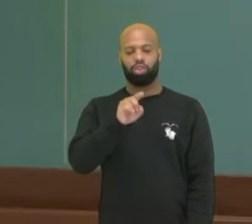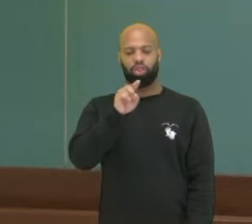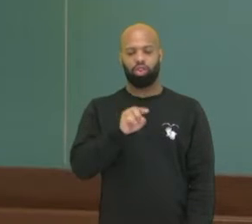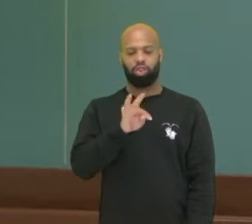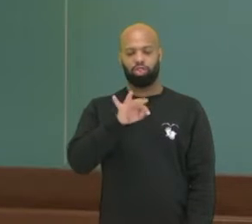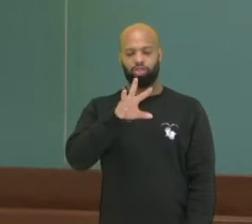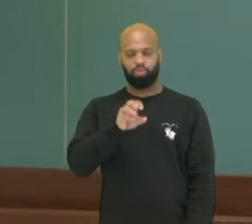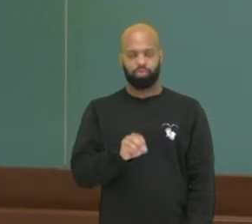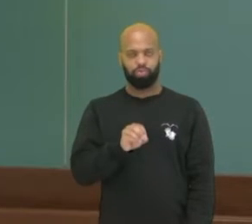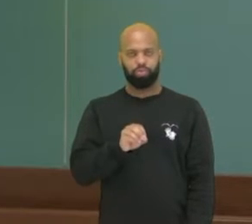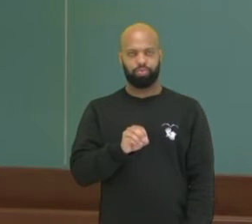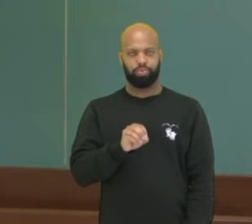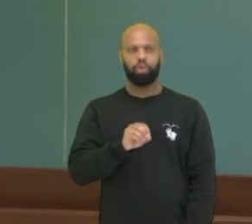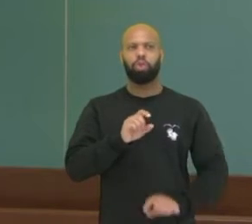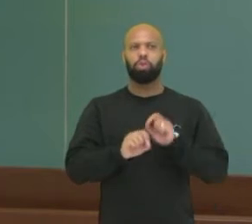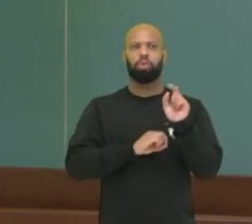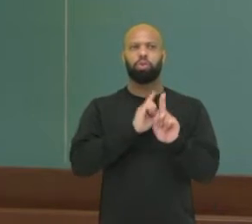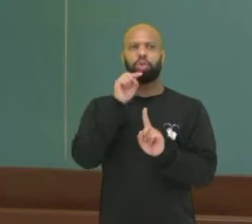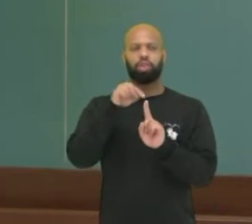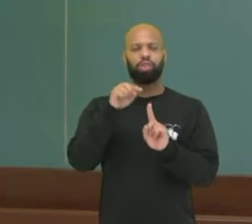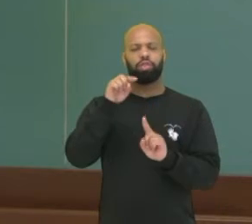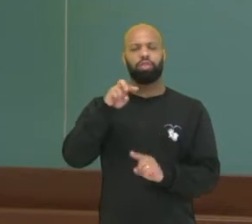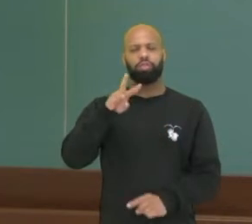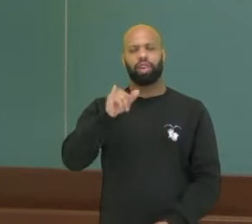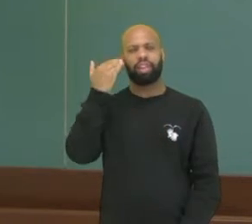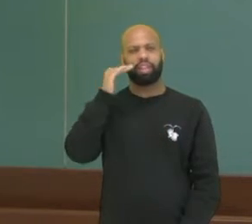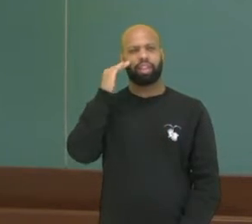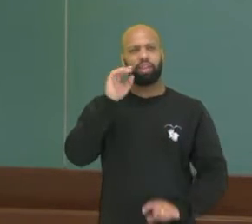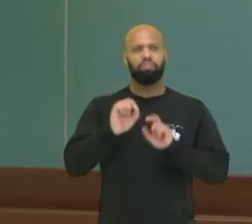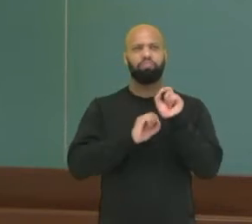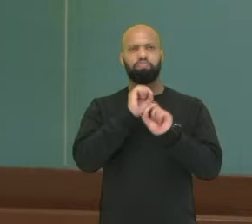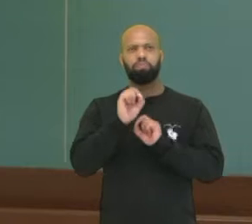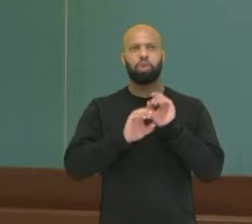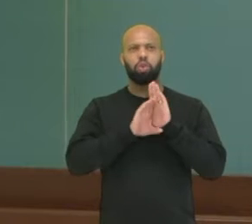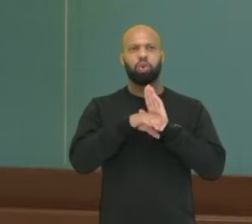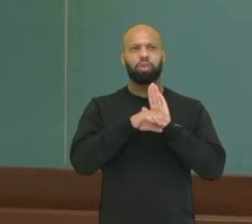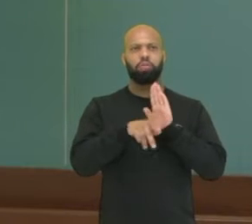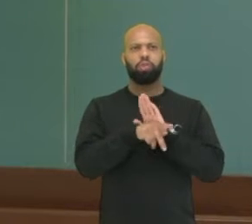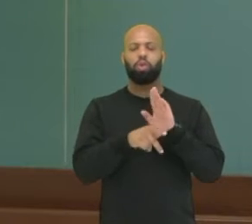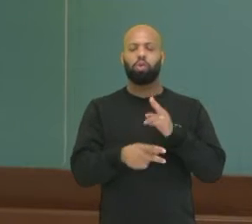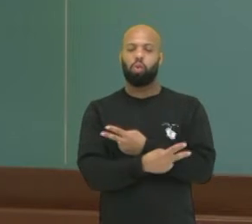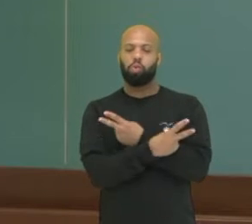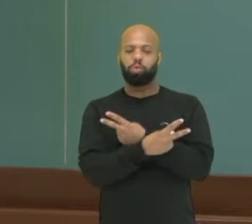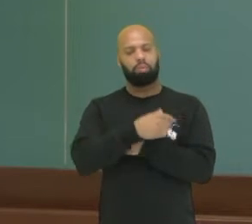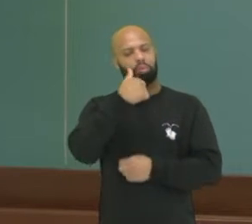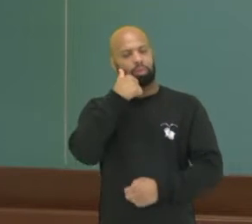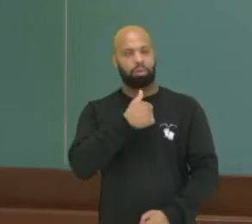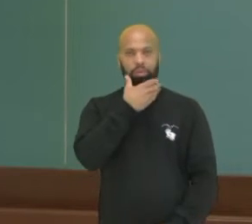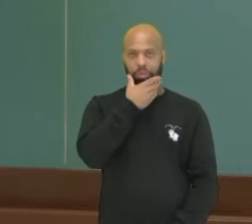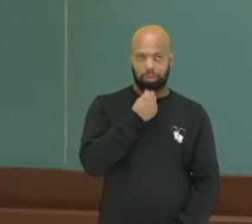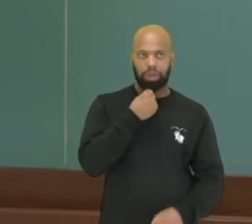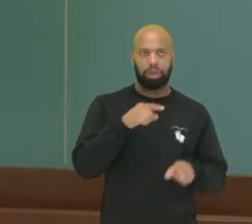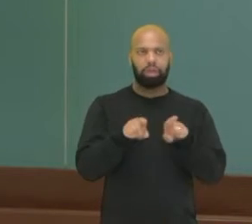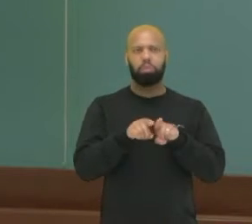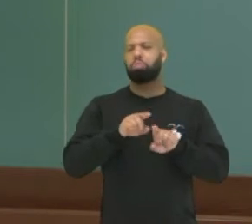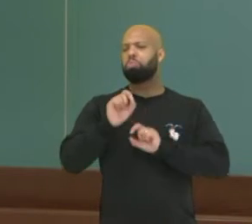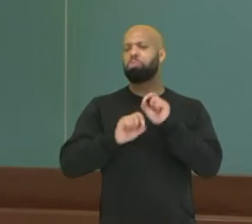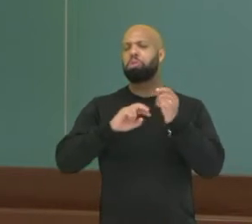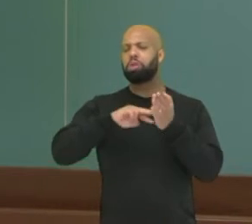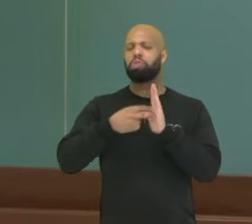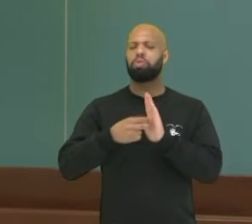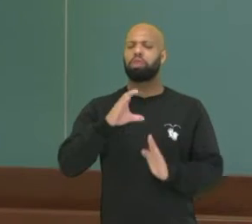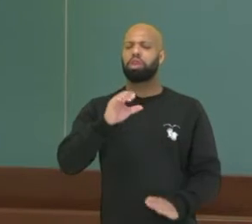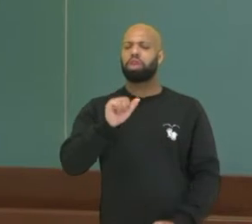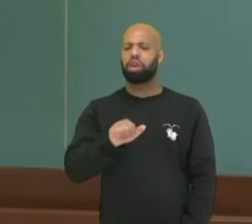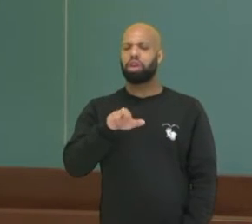Objetivo: entender os conceitos dos cromossomos sexuais, entender o conceito de cariótipo e